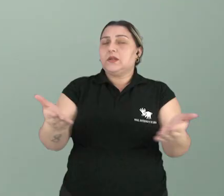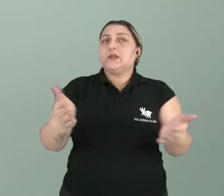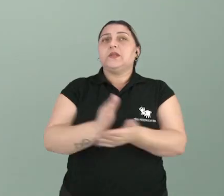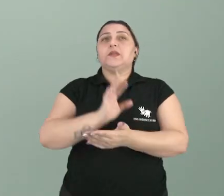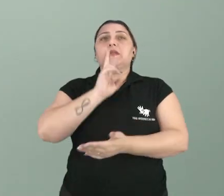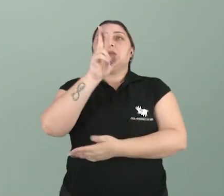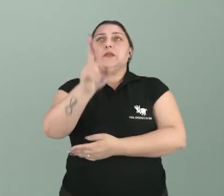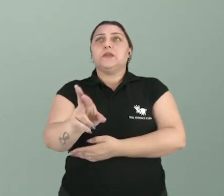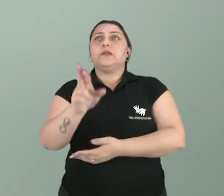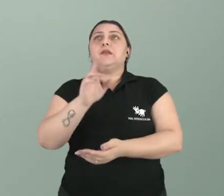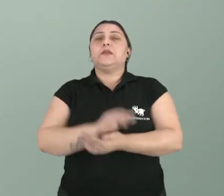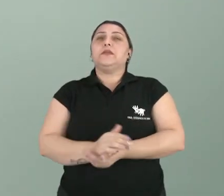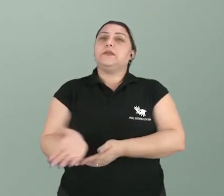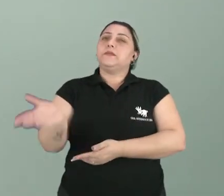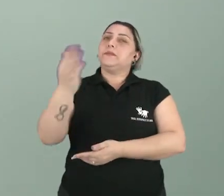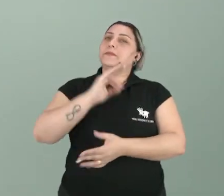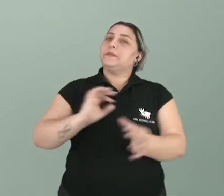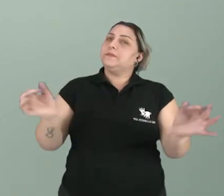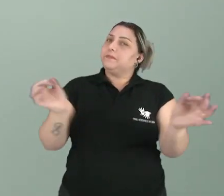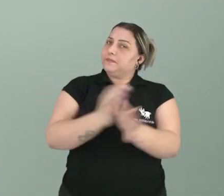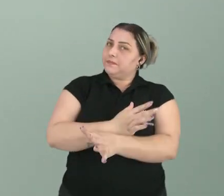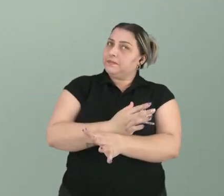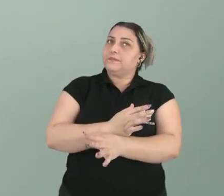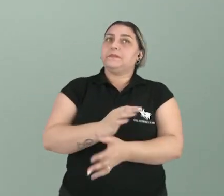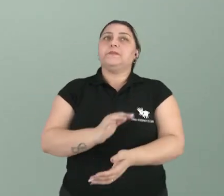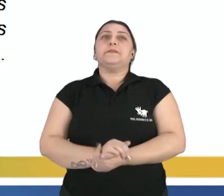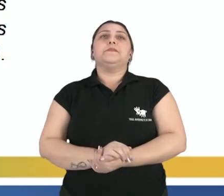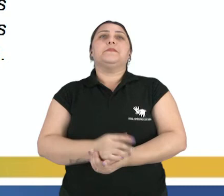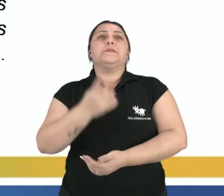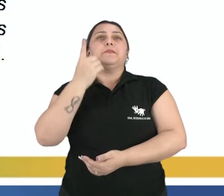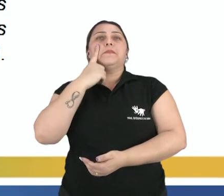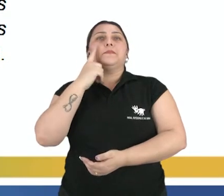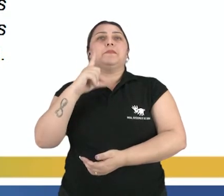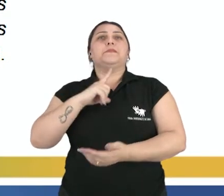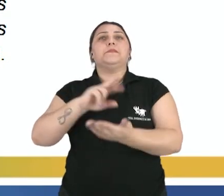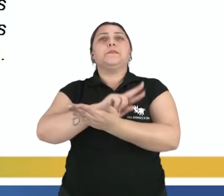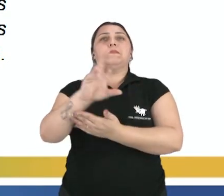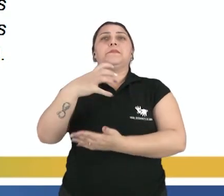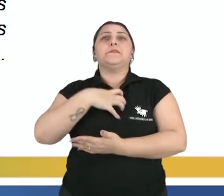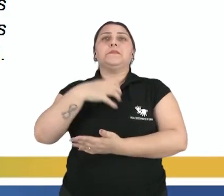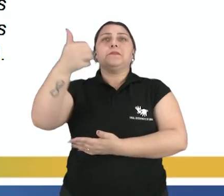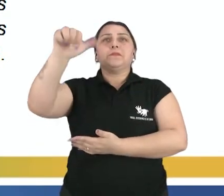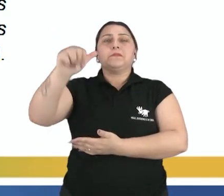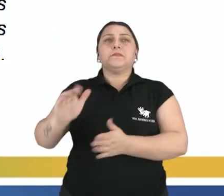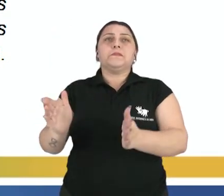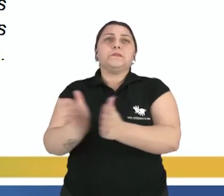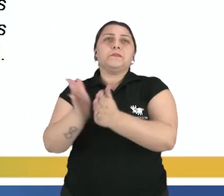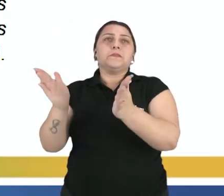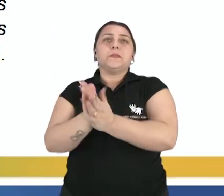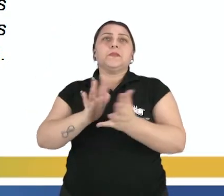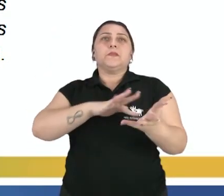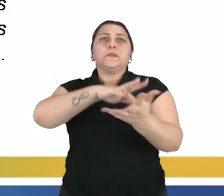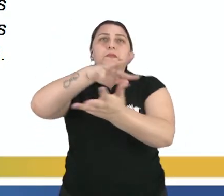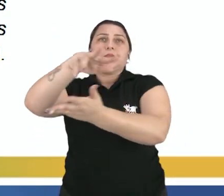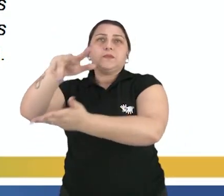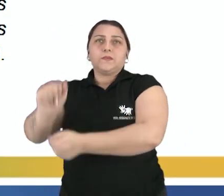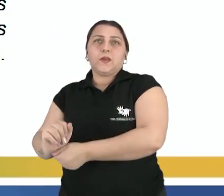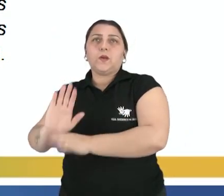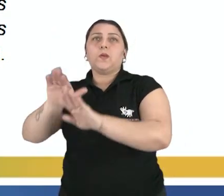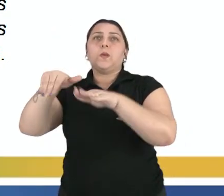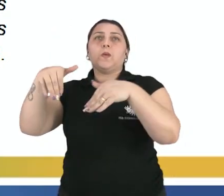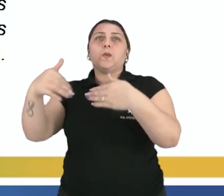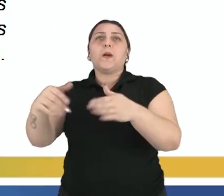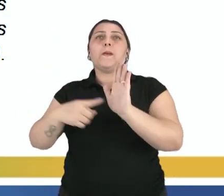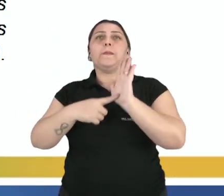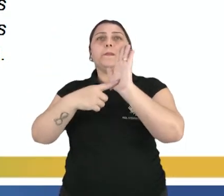Vamos responder as questões? Vamos lá? Preparados? Vamos lá. Olha só, primeira questão. Existem várias maneiras de avaliar e medir a